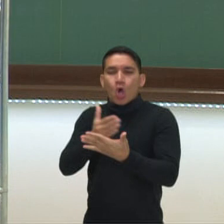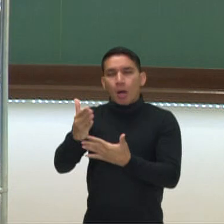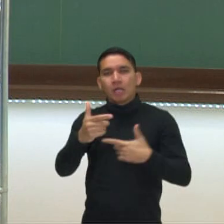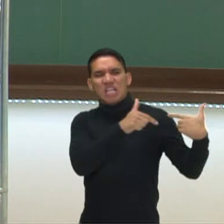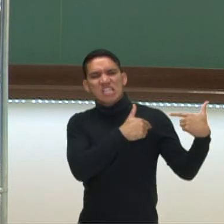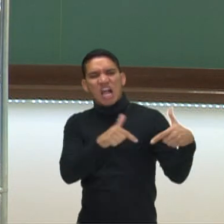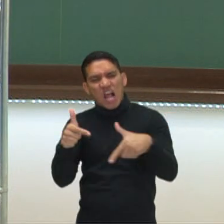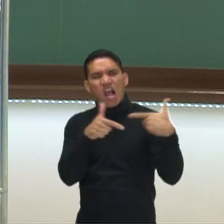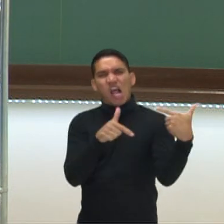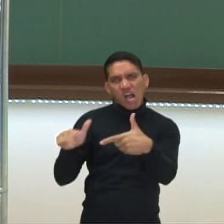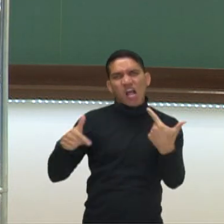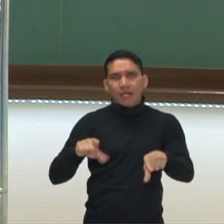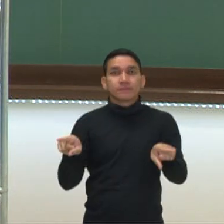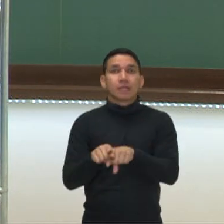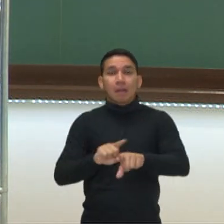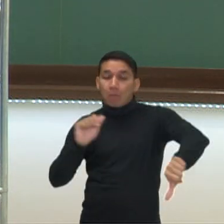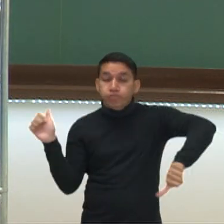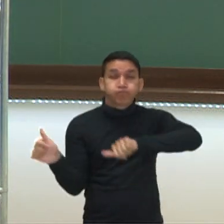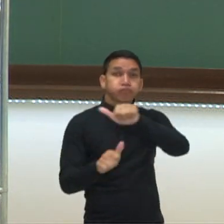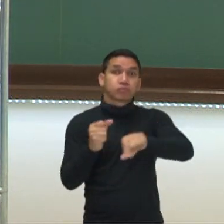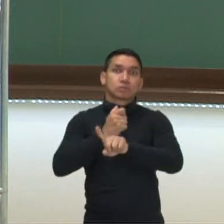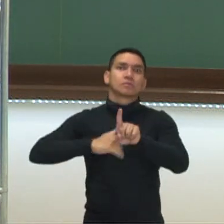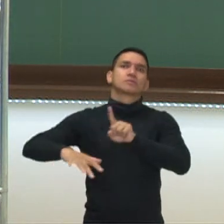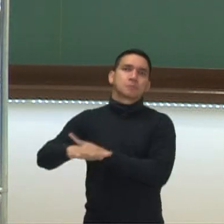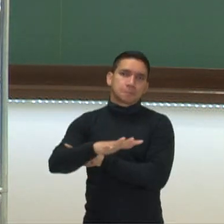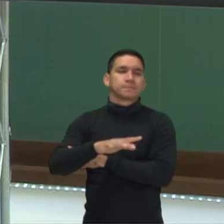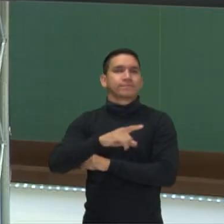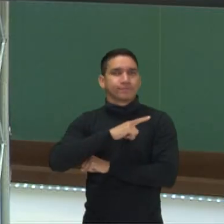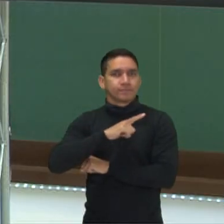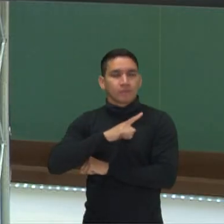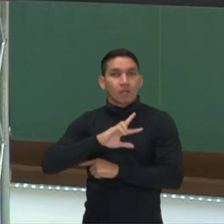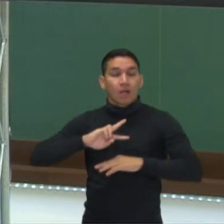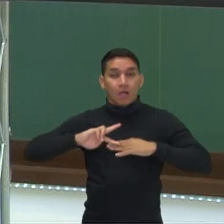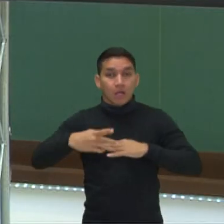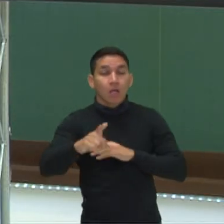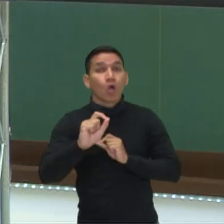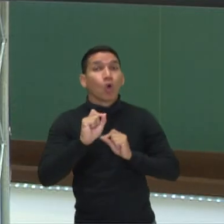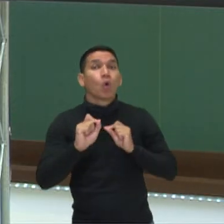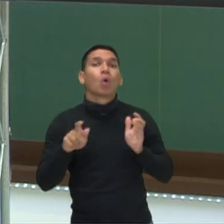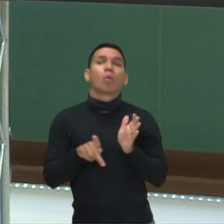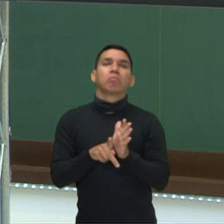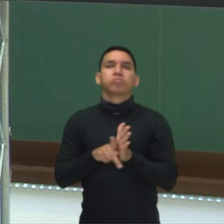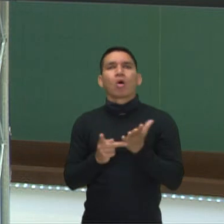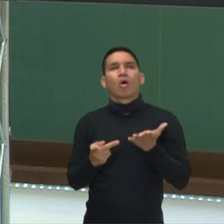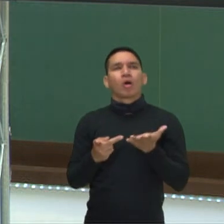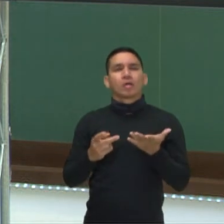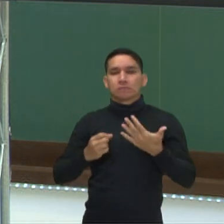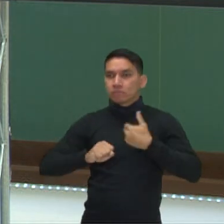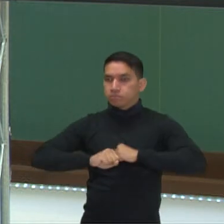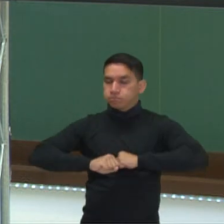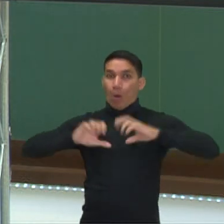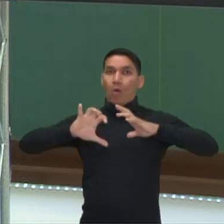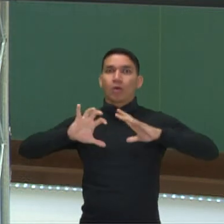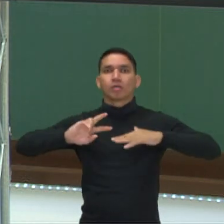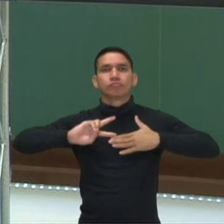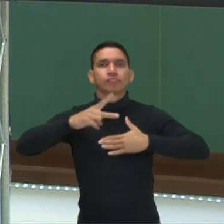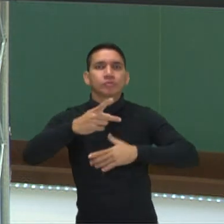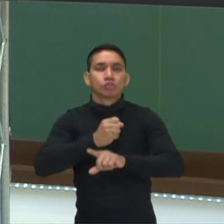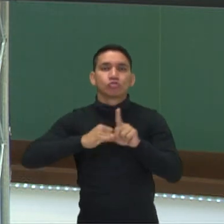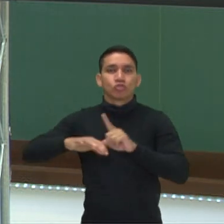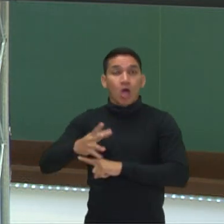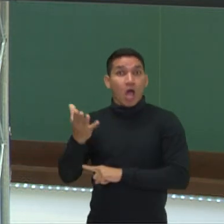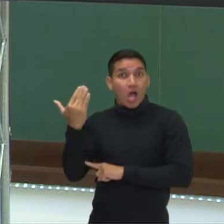trabalho, gerando mudanças na sociedade. Isso gerou um enorme impacto social. Elas ocuparam funções que antes